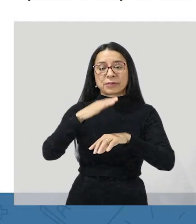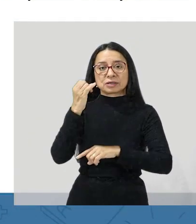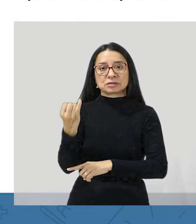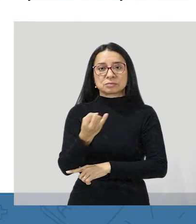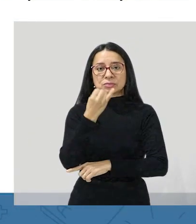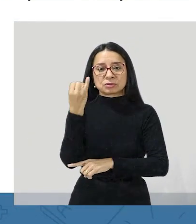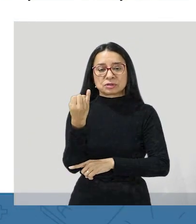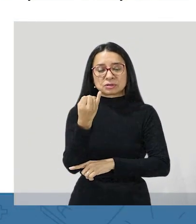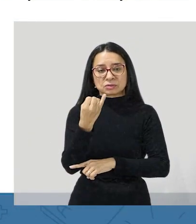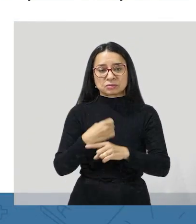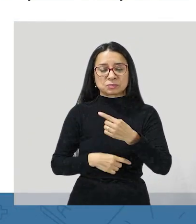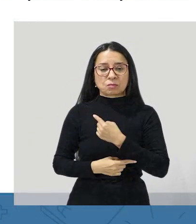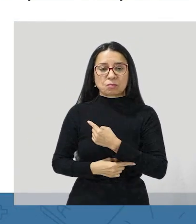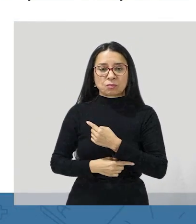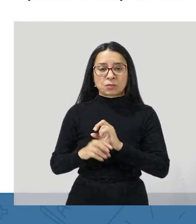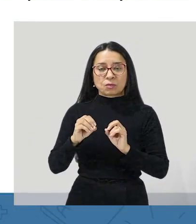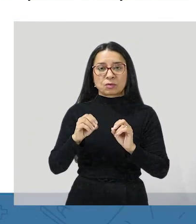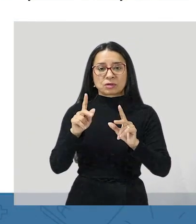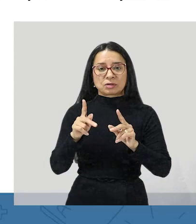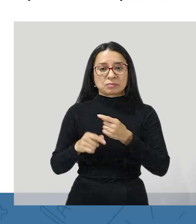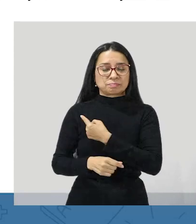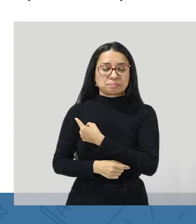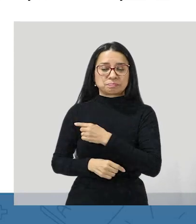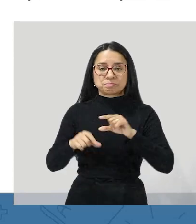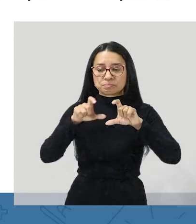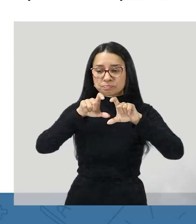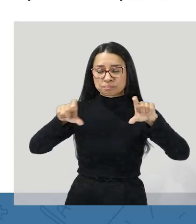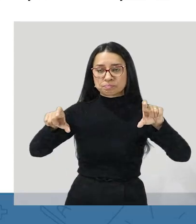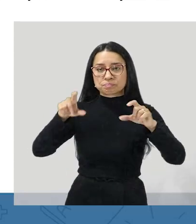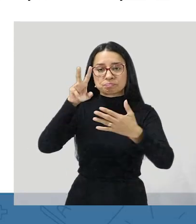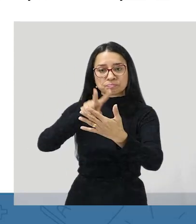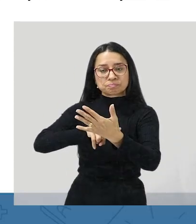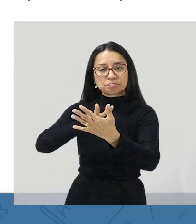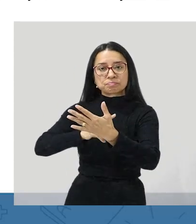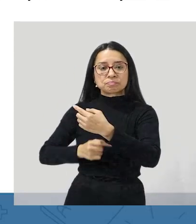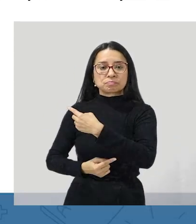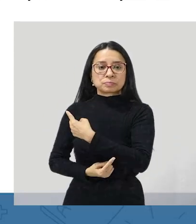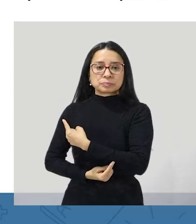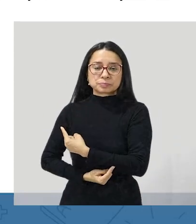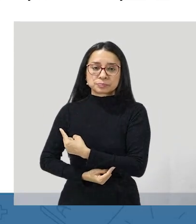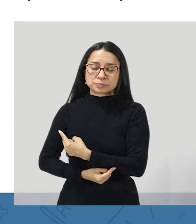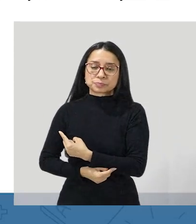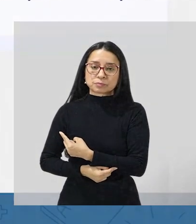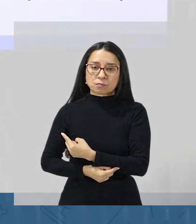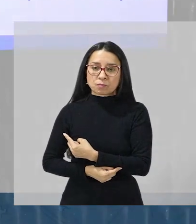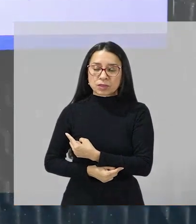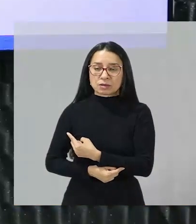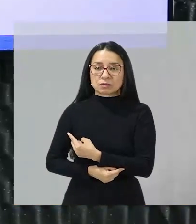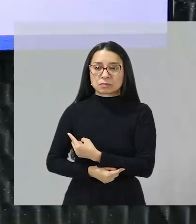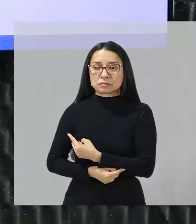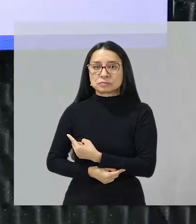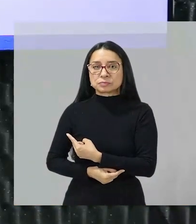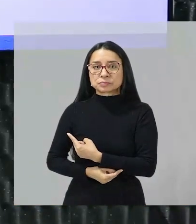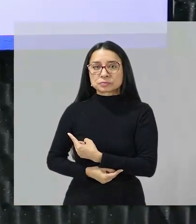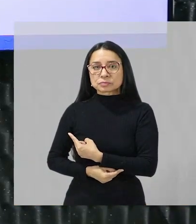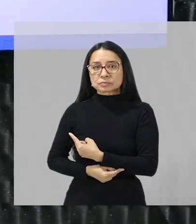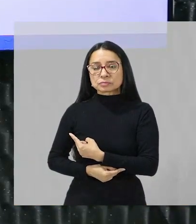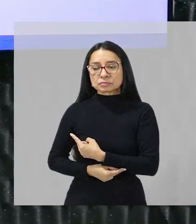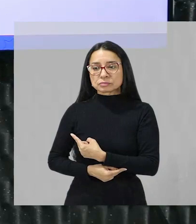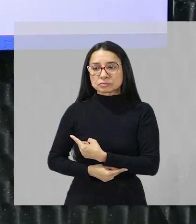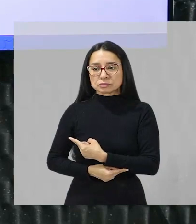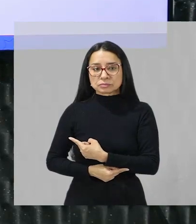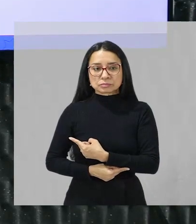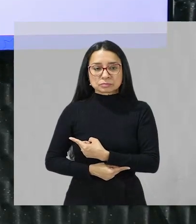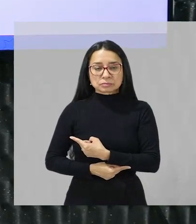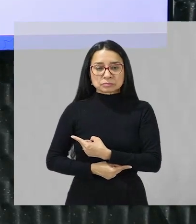de cada uma das citações. Ok? Vamos lá então. Os textos a seguir, produzidos em épocas distintas,